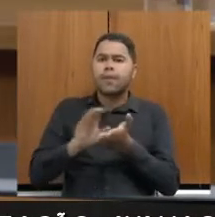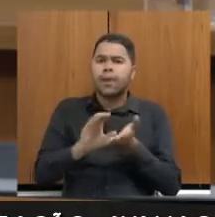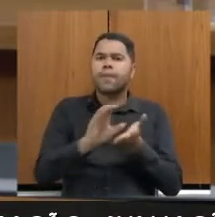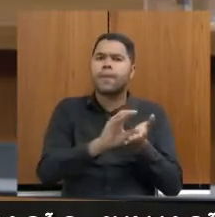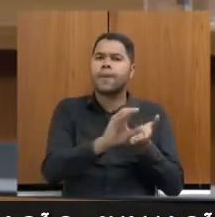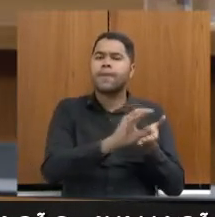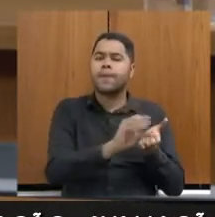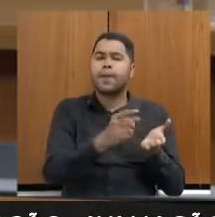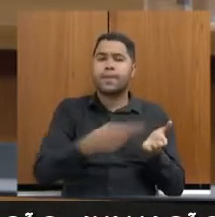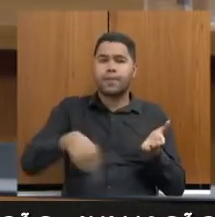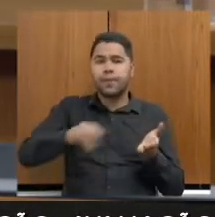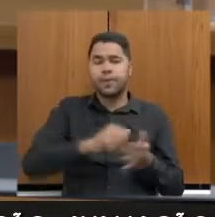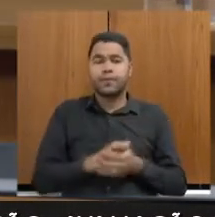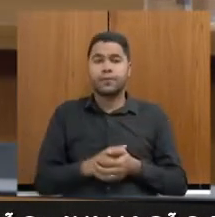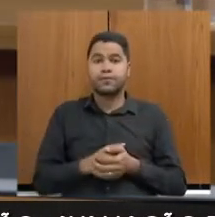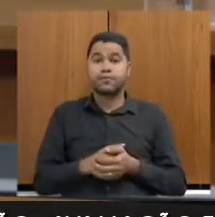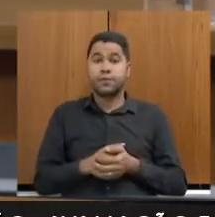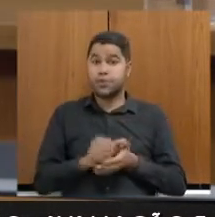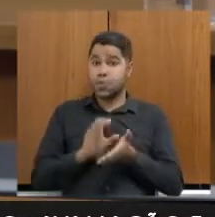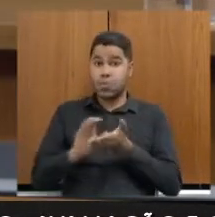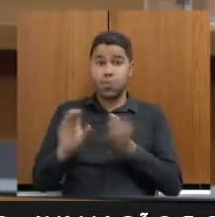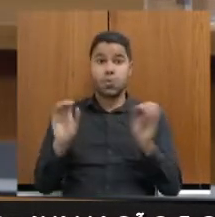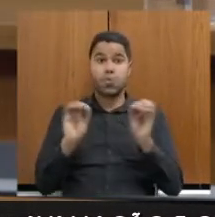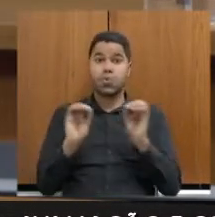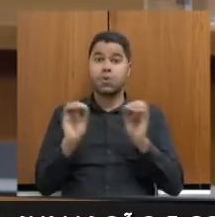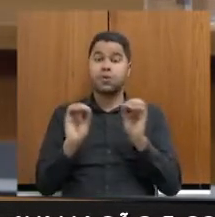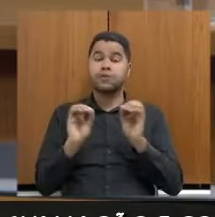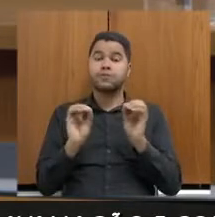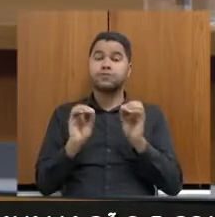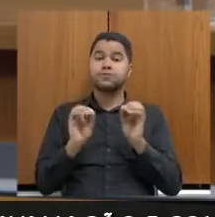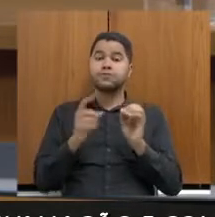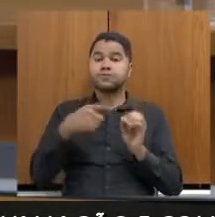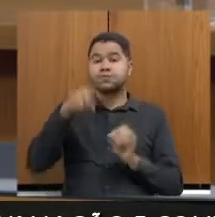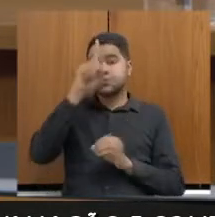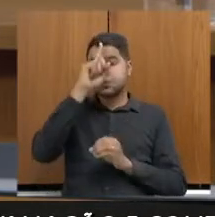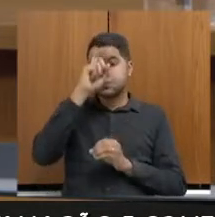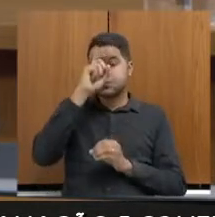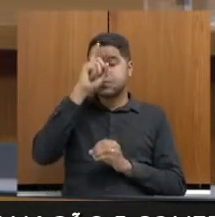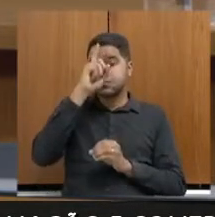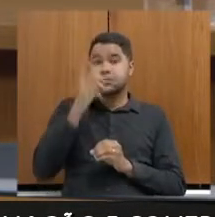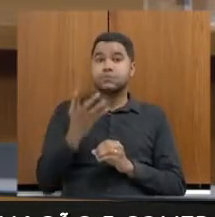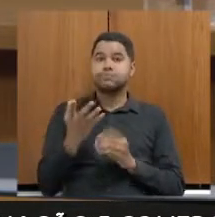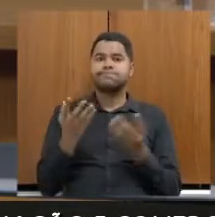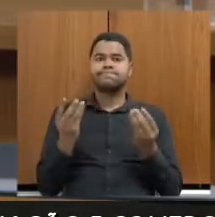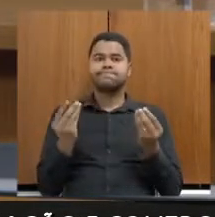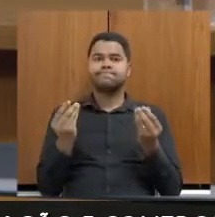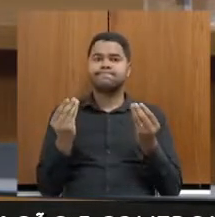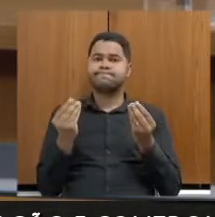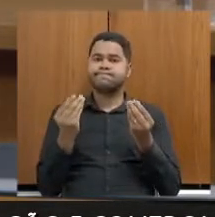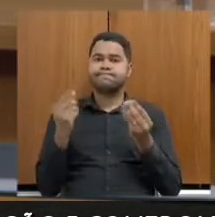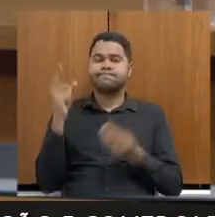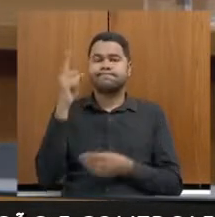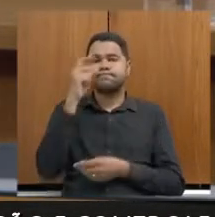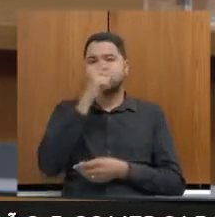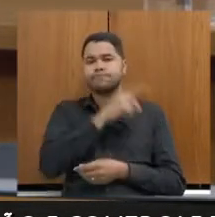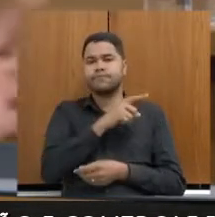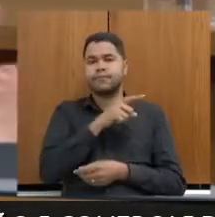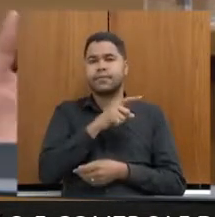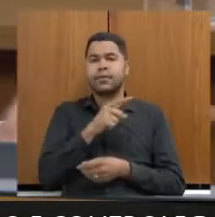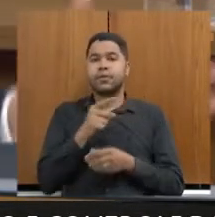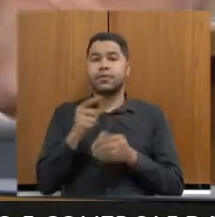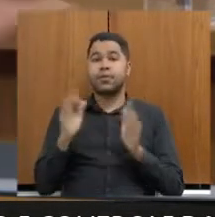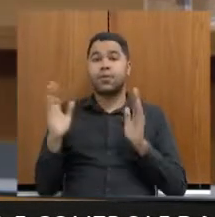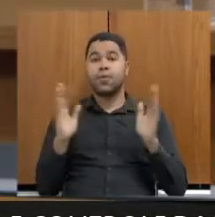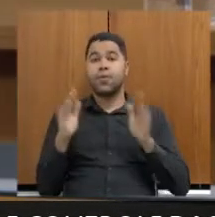recurso por esse pessoal e sem esse recurso esses hospitais estão ficando em situação dificílima em ano